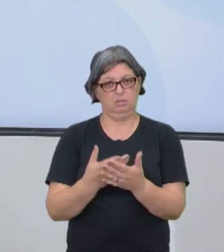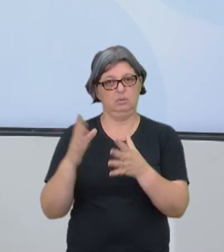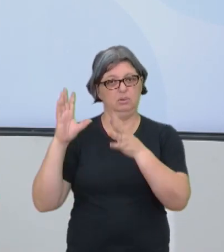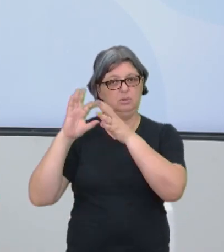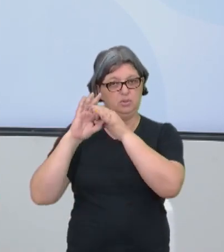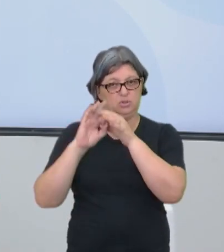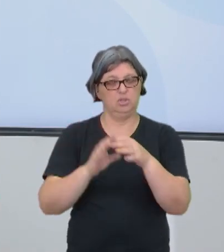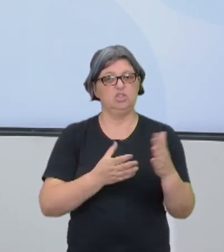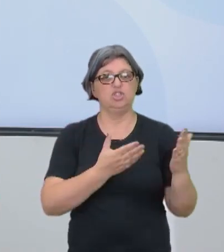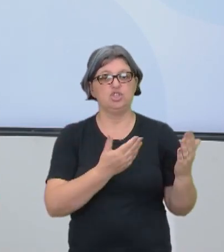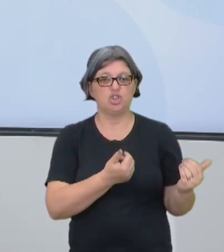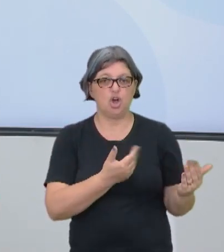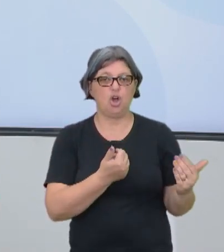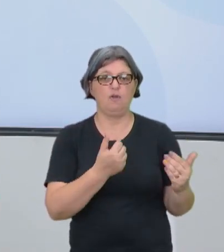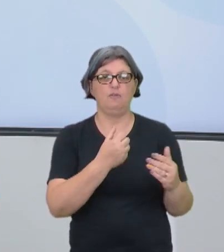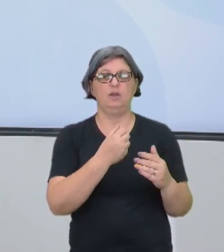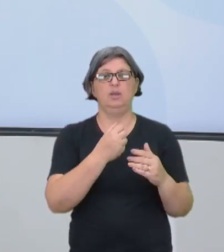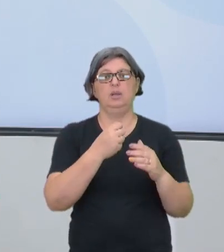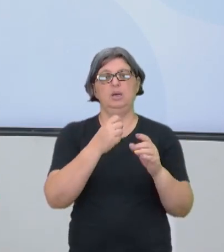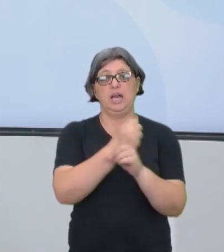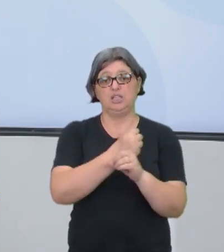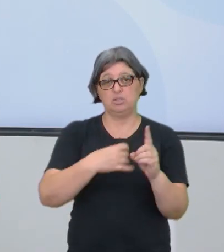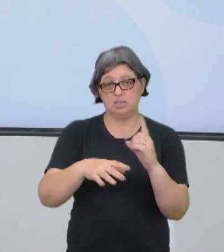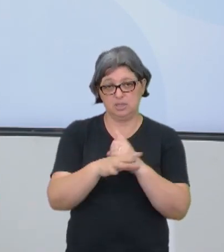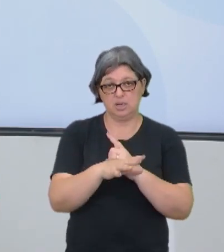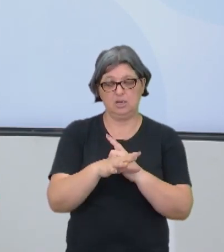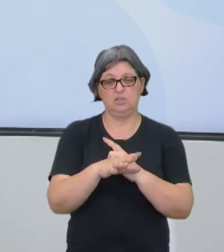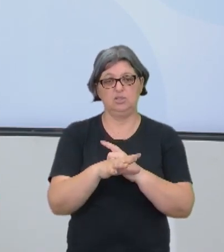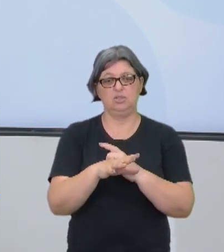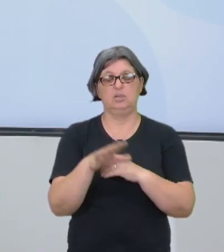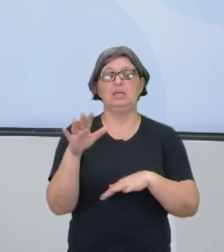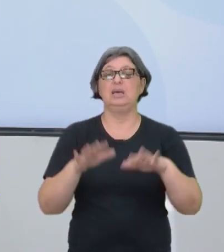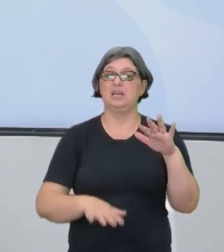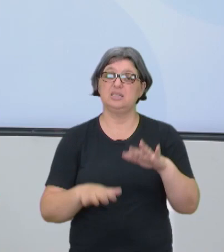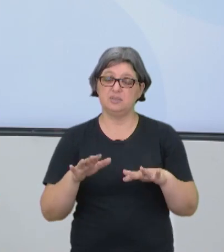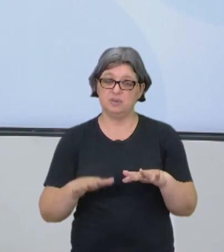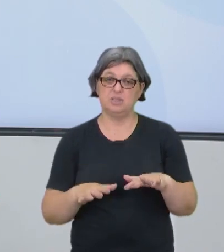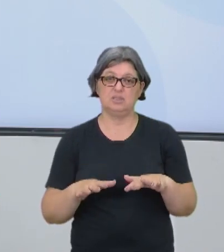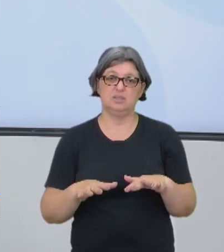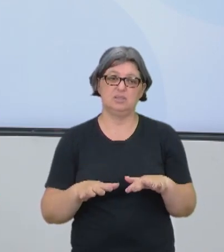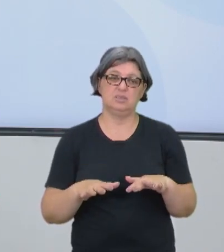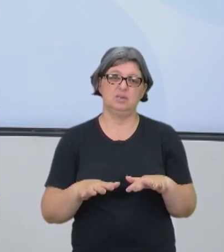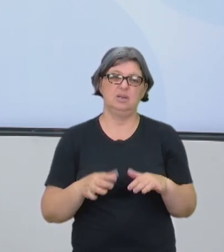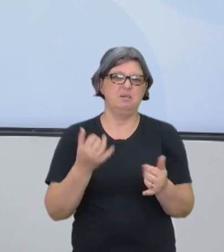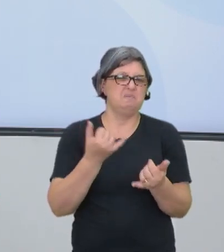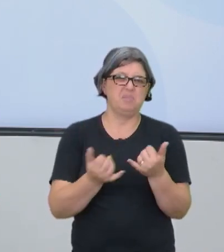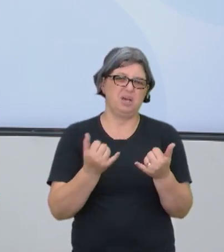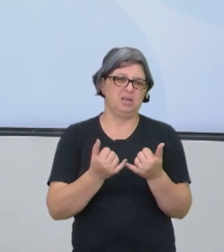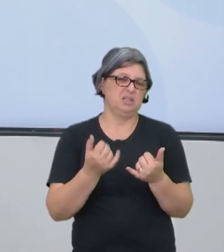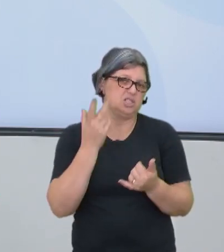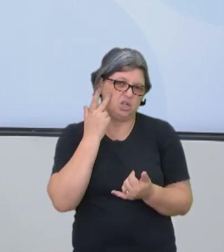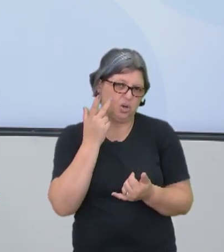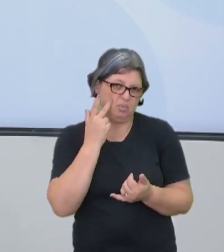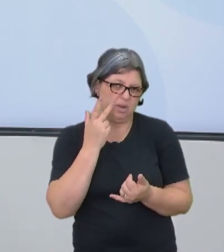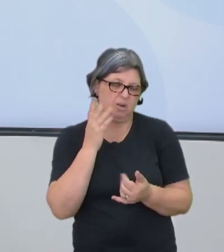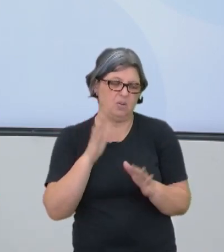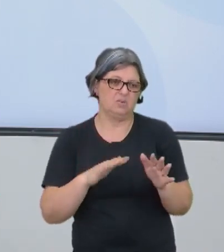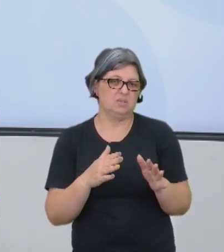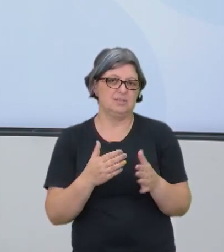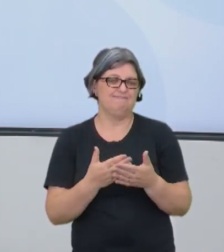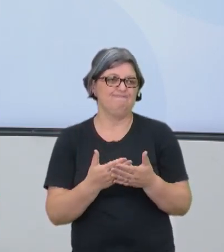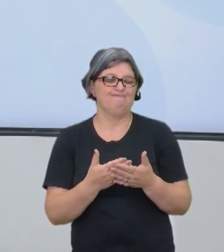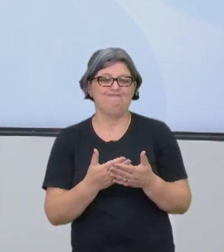dos jovens, a sociedade, que muitas situações estão tão naturalizadas que a gente acaba